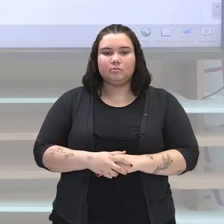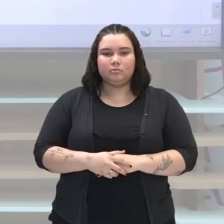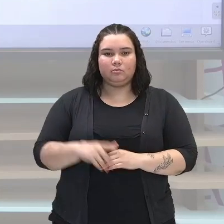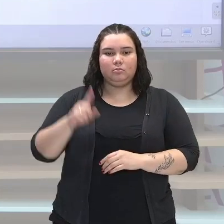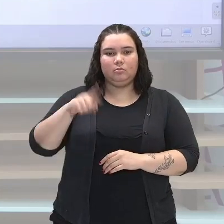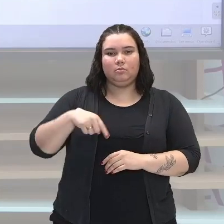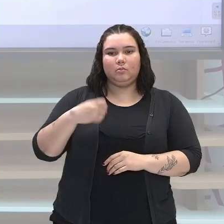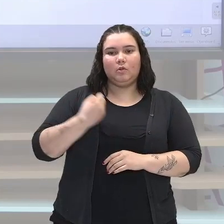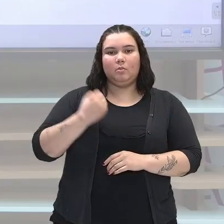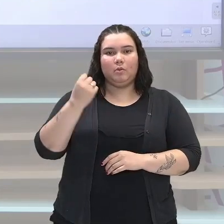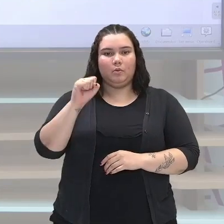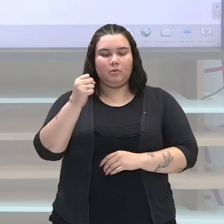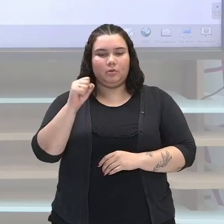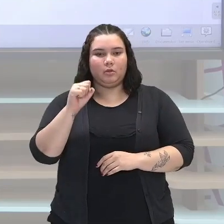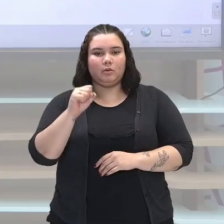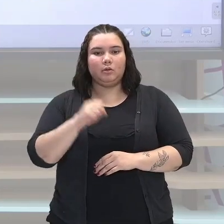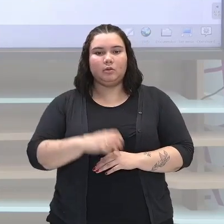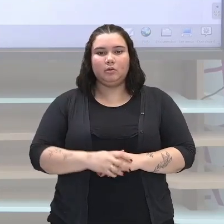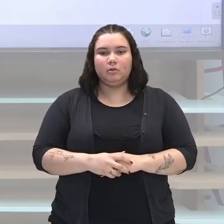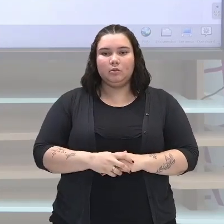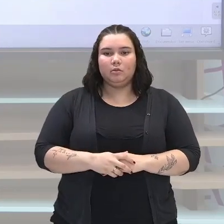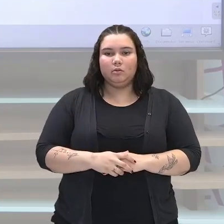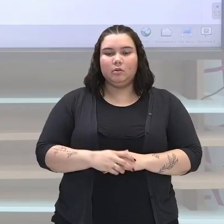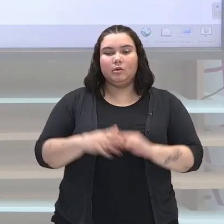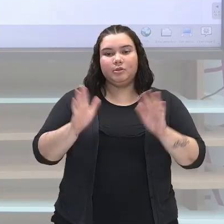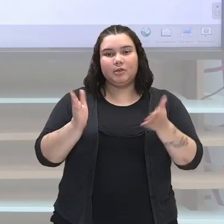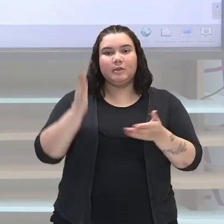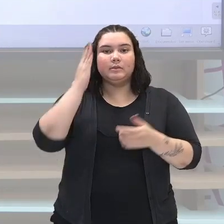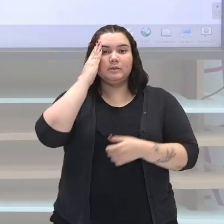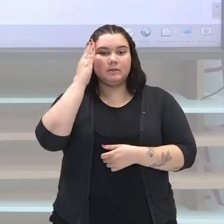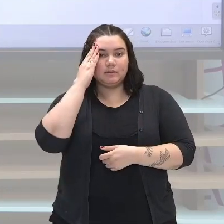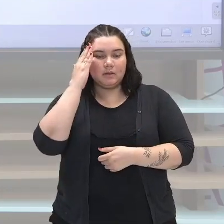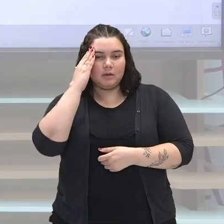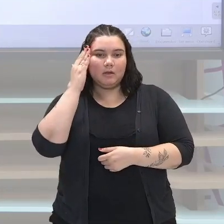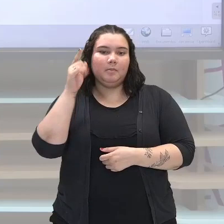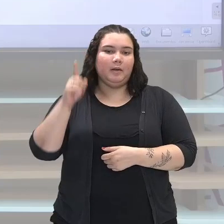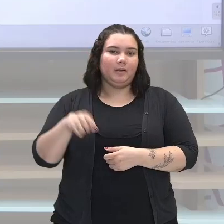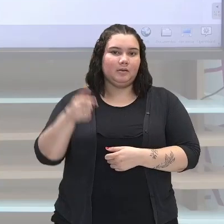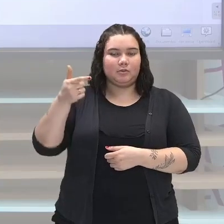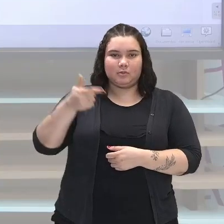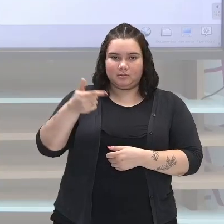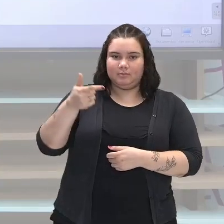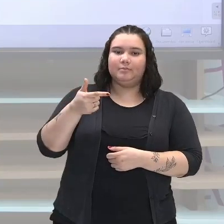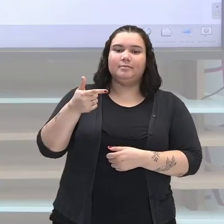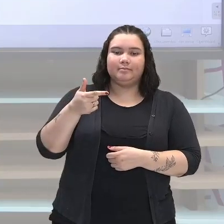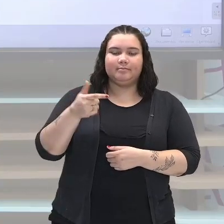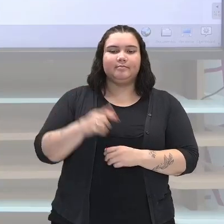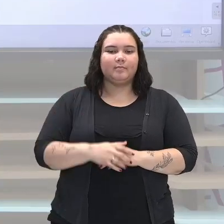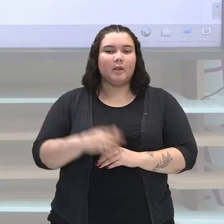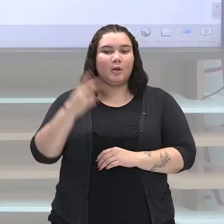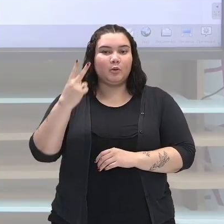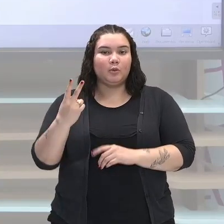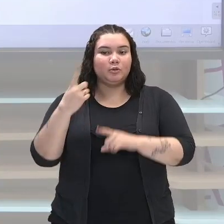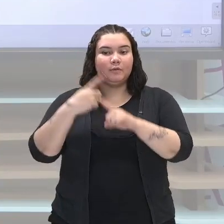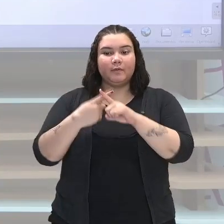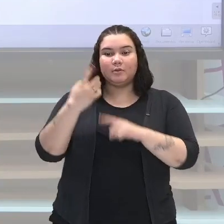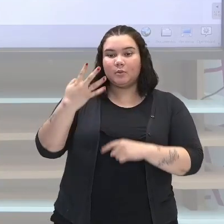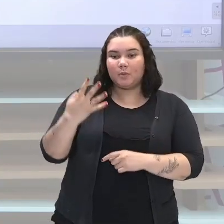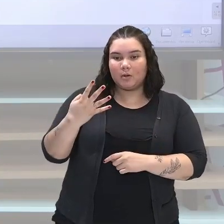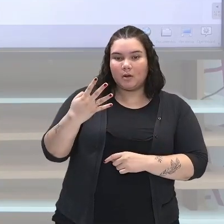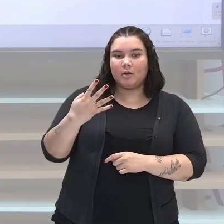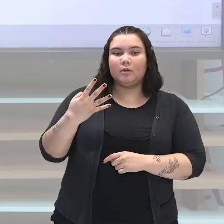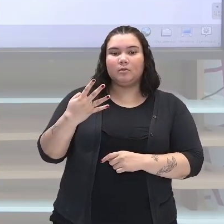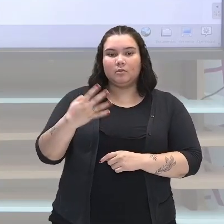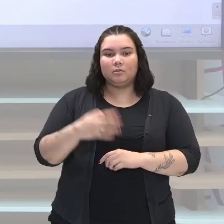o 8, né? Por quê? Eu já sei que a minha razão é igual a 2, multiplicando 2 vezes 4, que é o último termo,